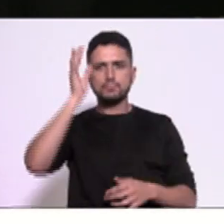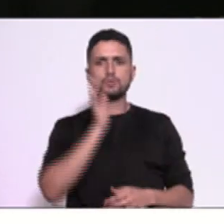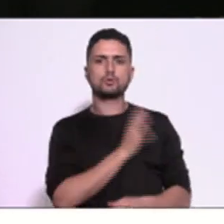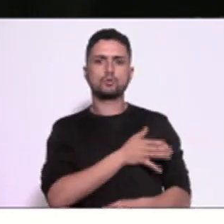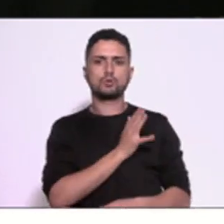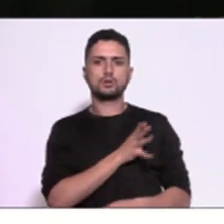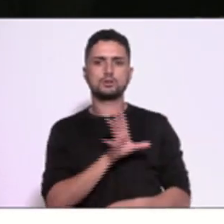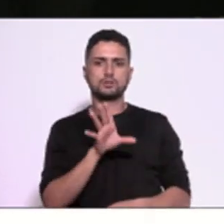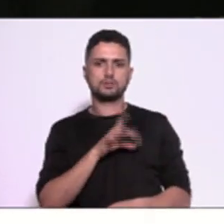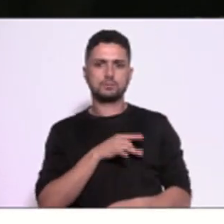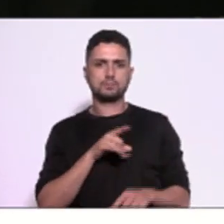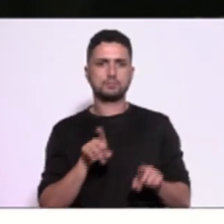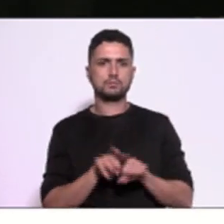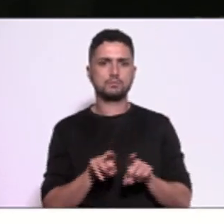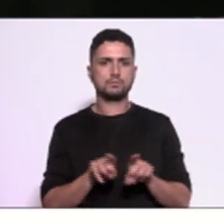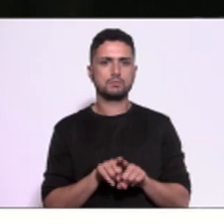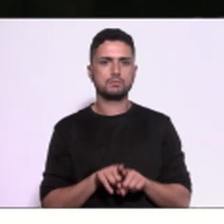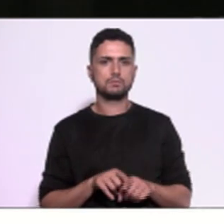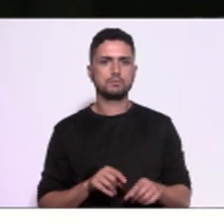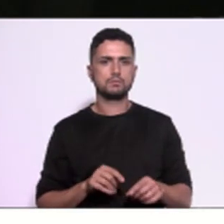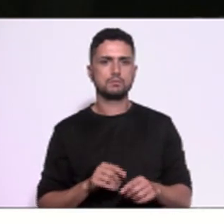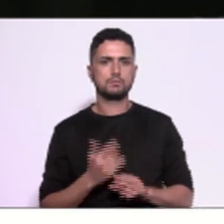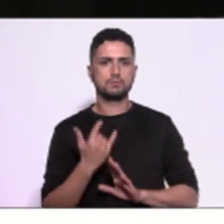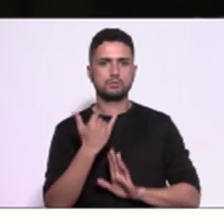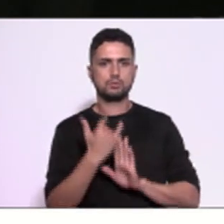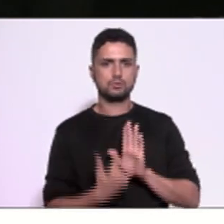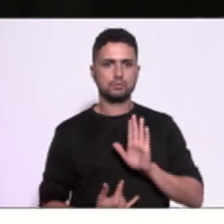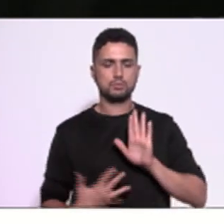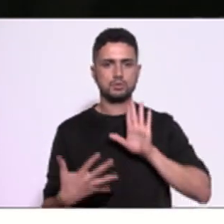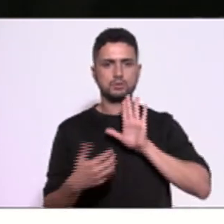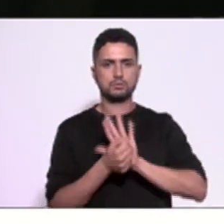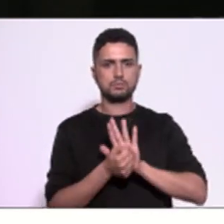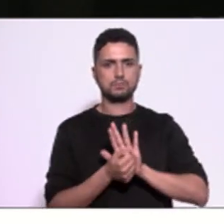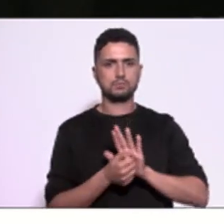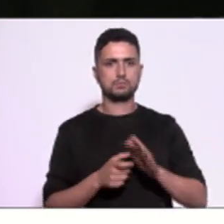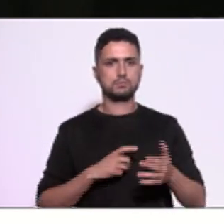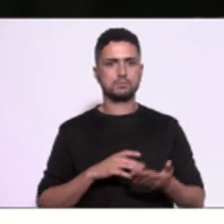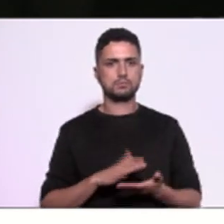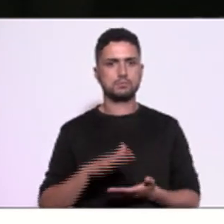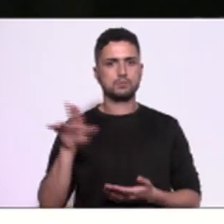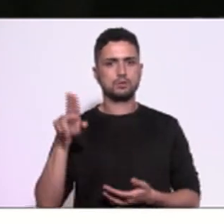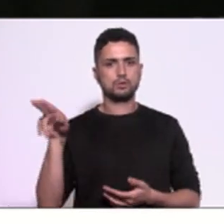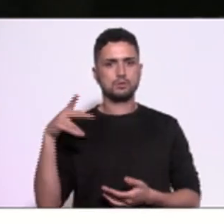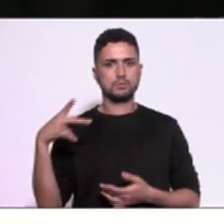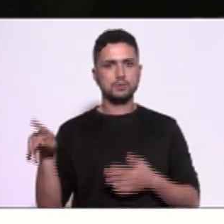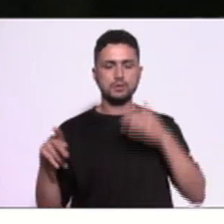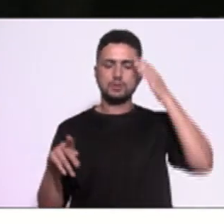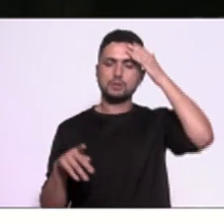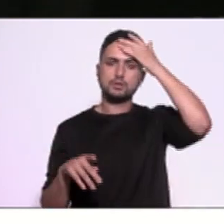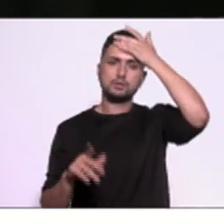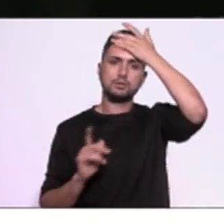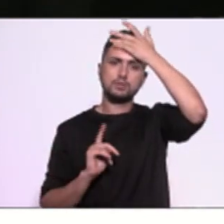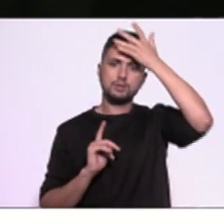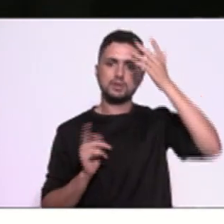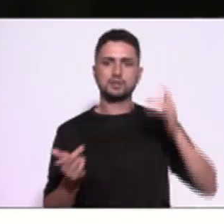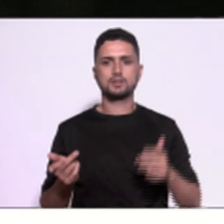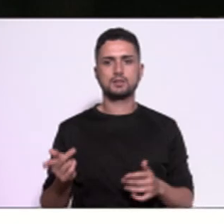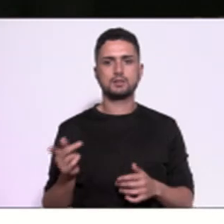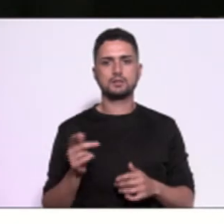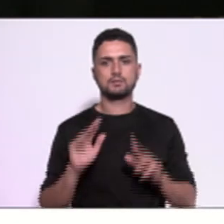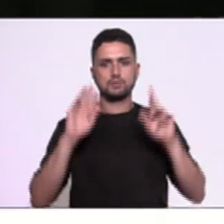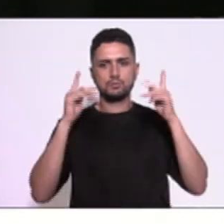corações e se misturando a uma documentação e registros deixados em seu nome, as quais repousam no Templo